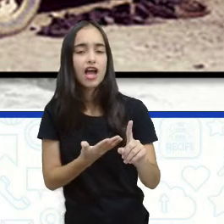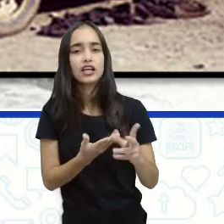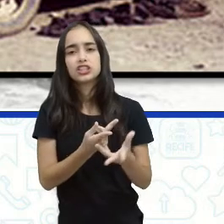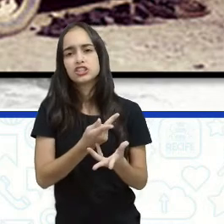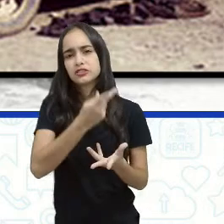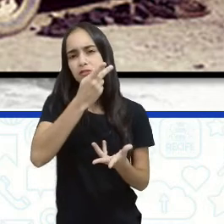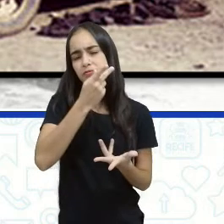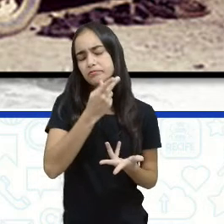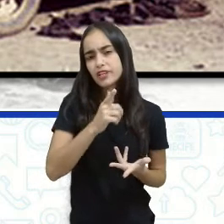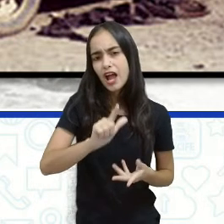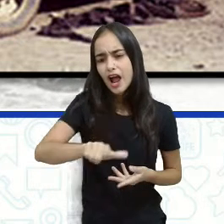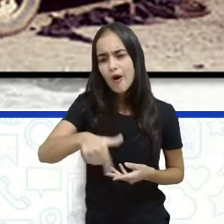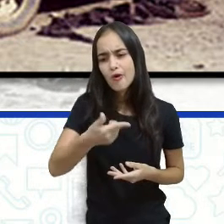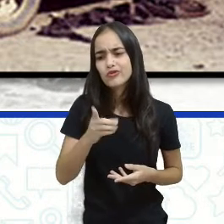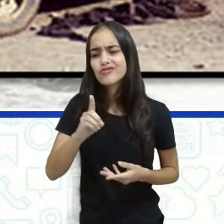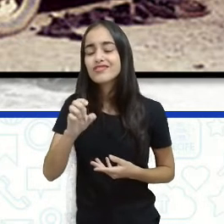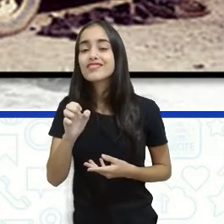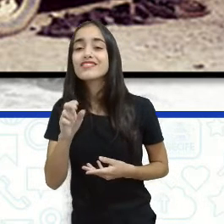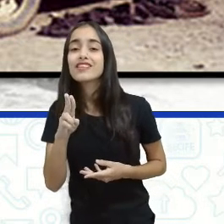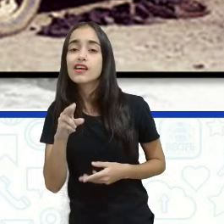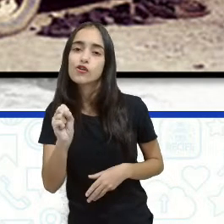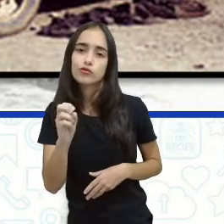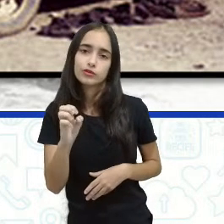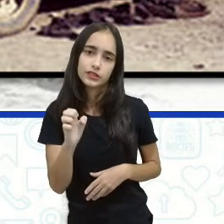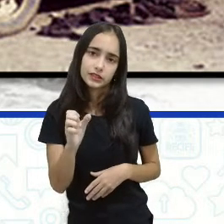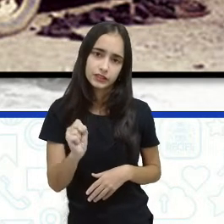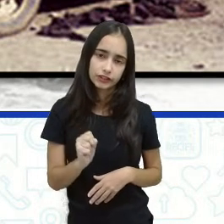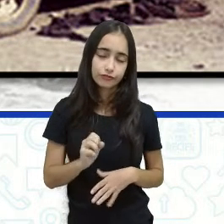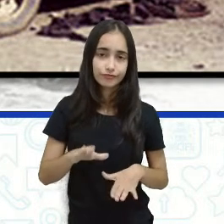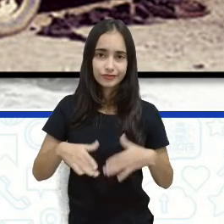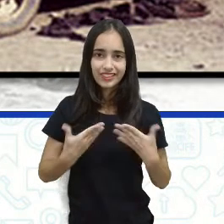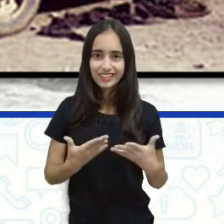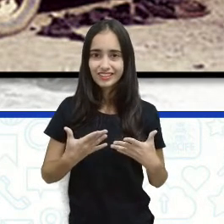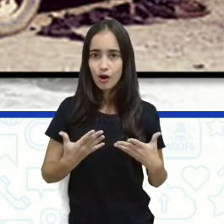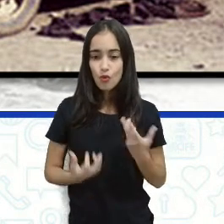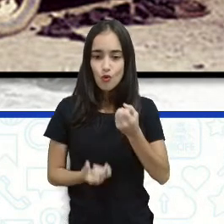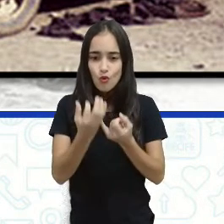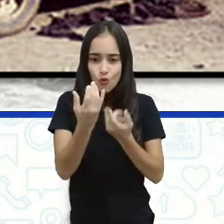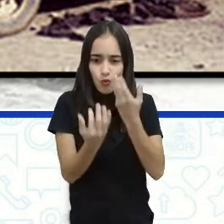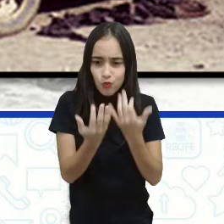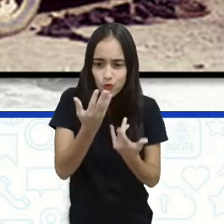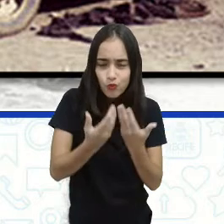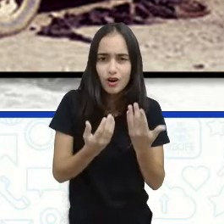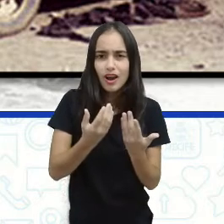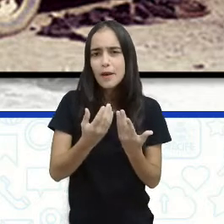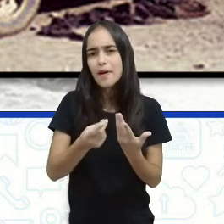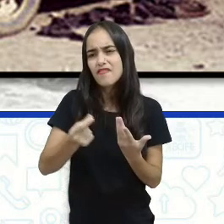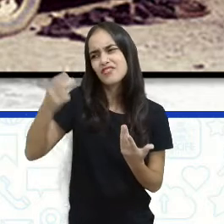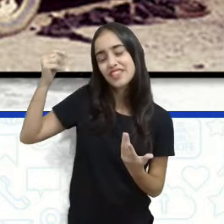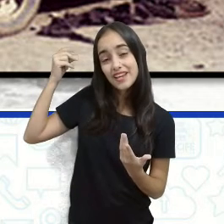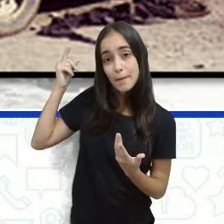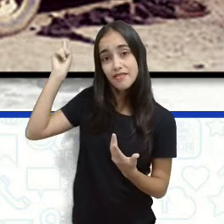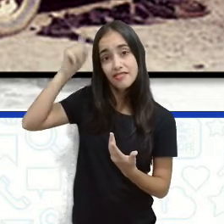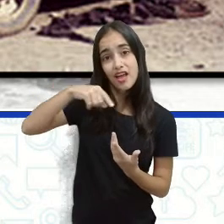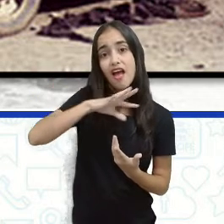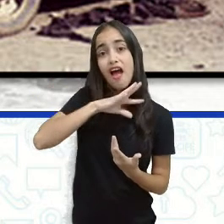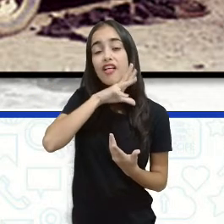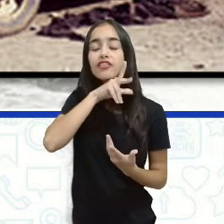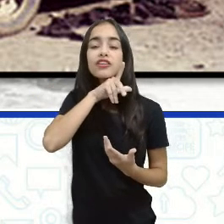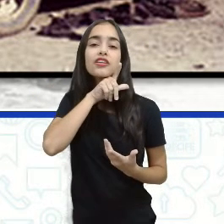né, mas aí queimando, né, todo aquele animal, né, então queimava ali um pombo,